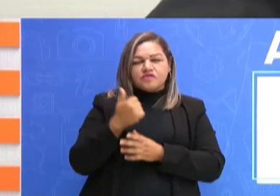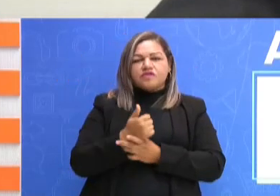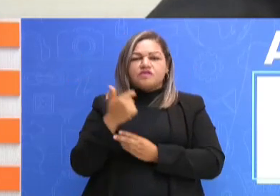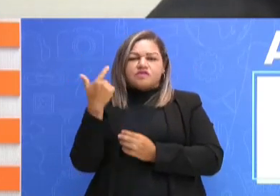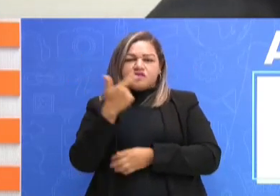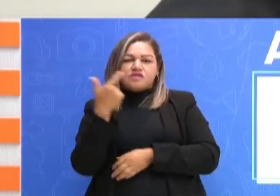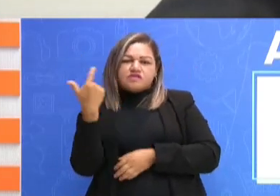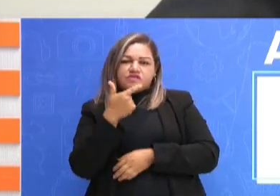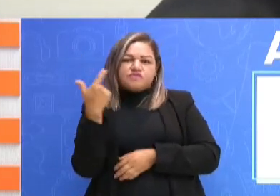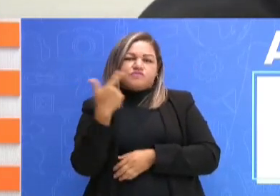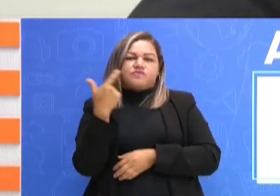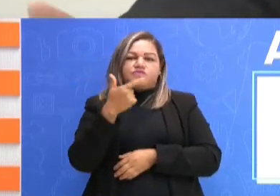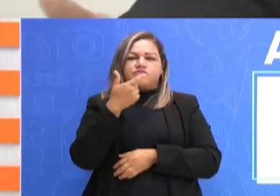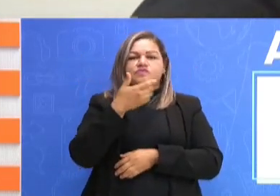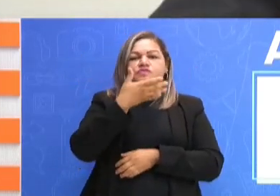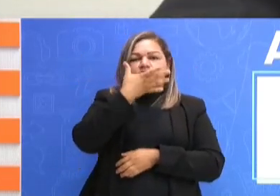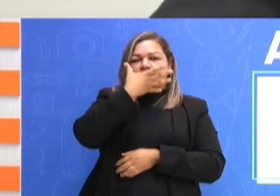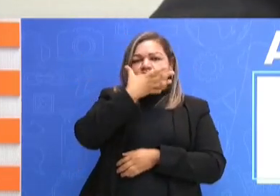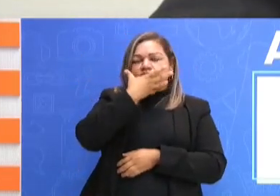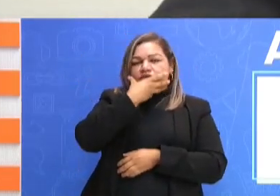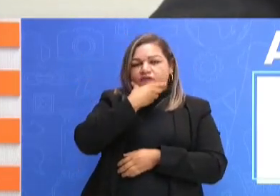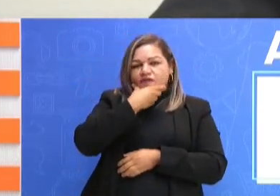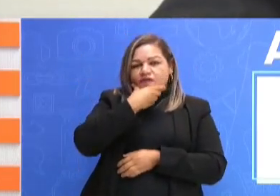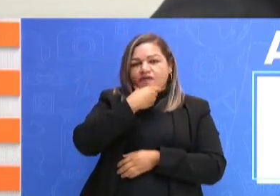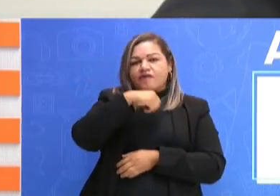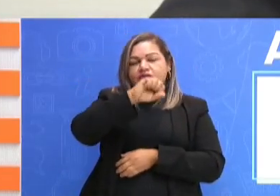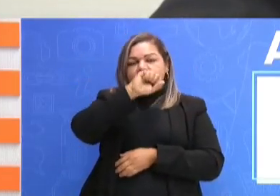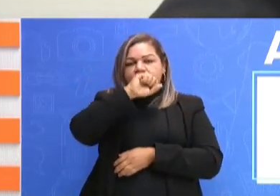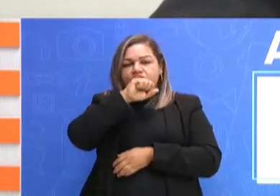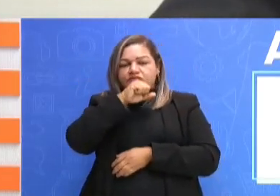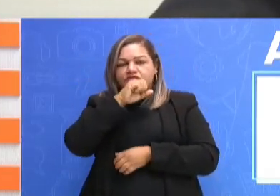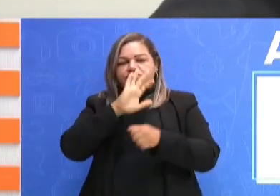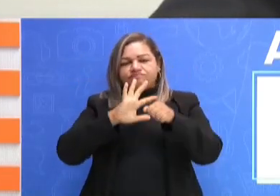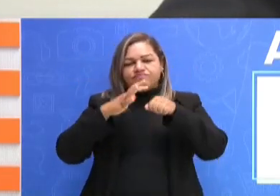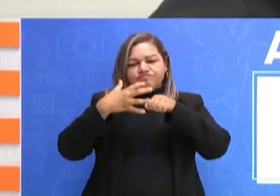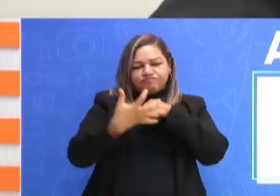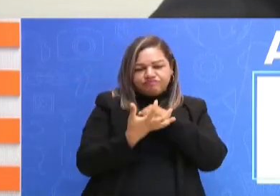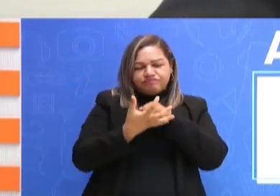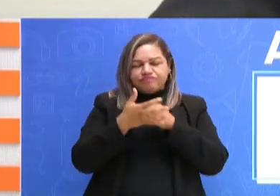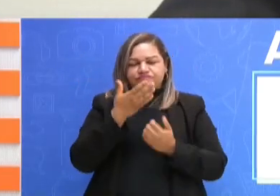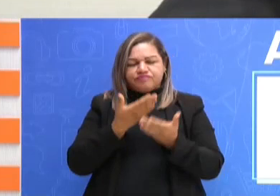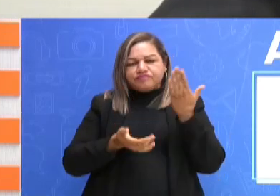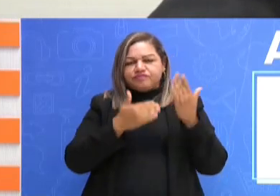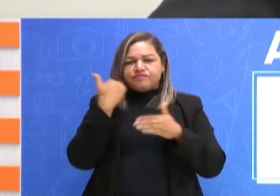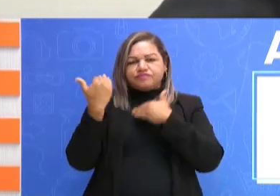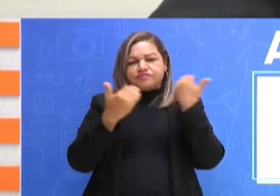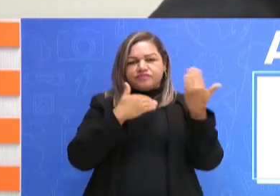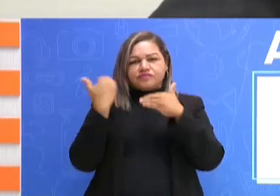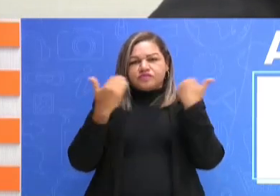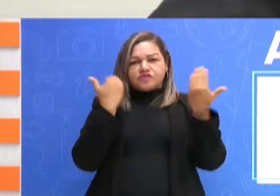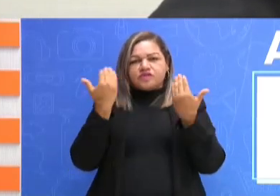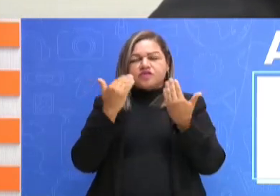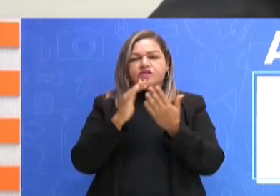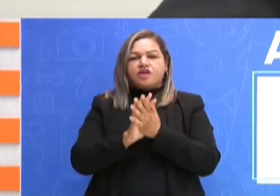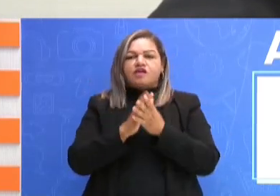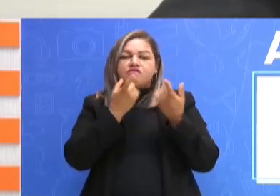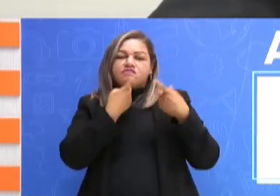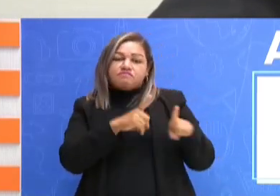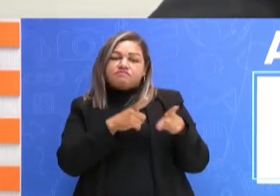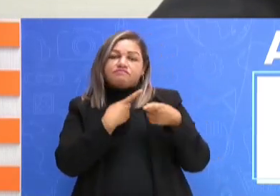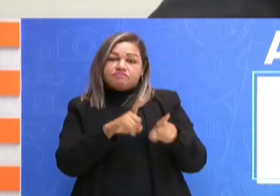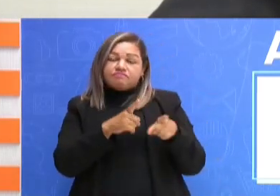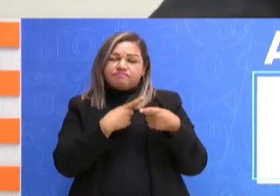pai, né? Ambos cometidos aí pela Covid-19, infelizmente. O segundo grande desafio